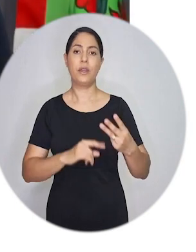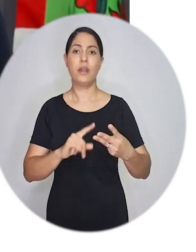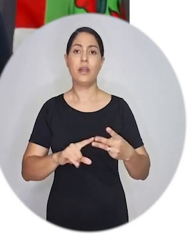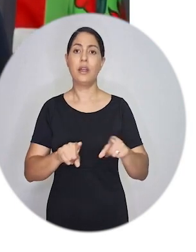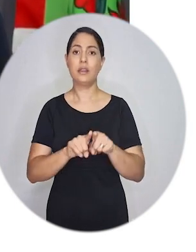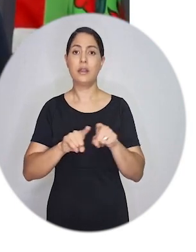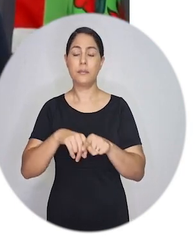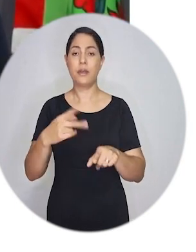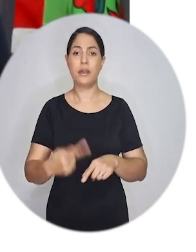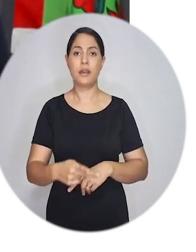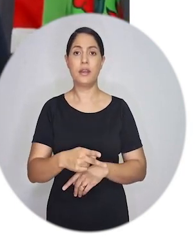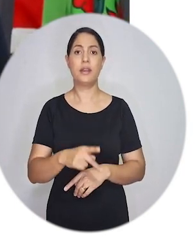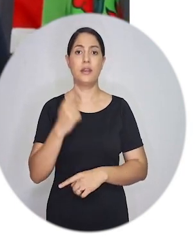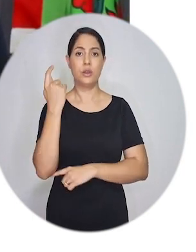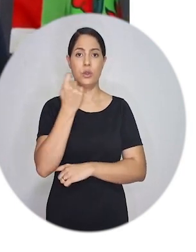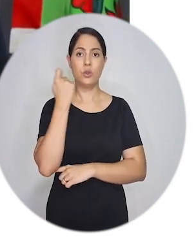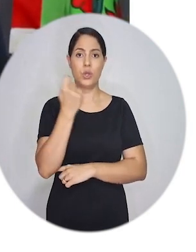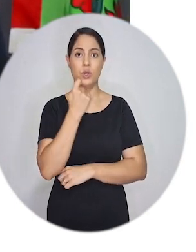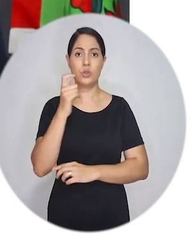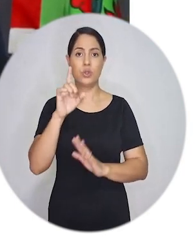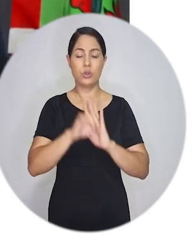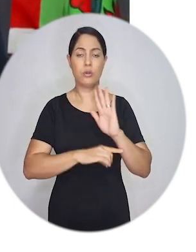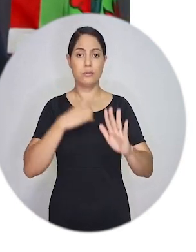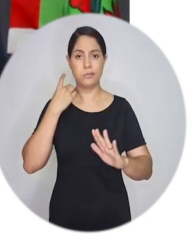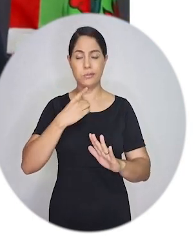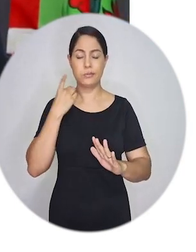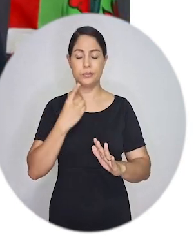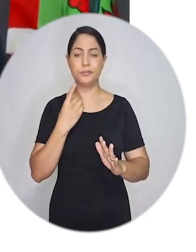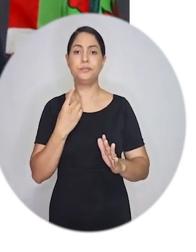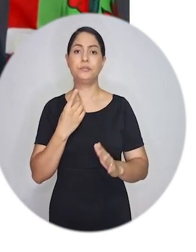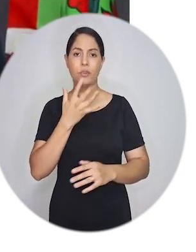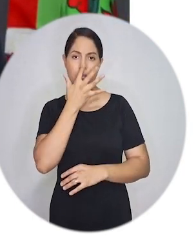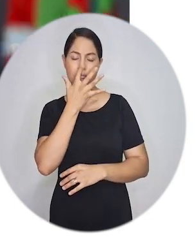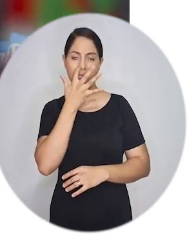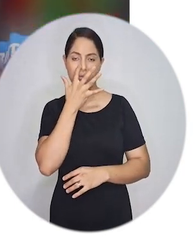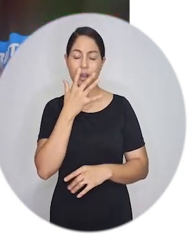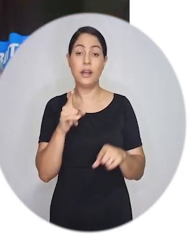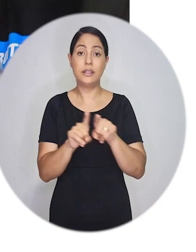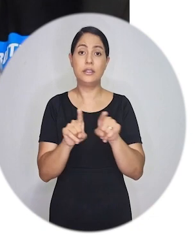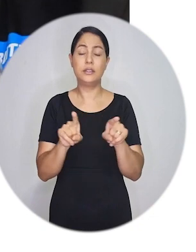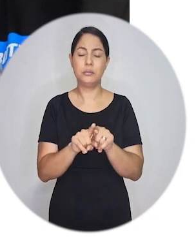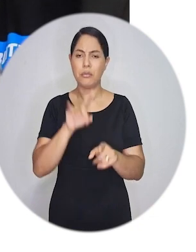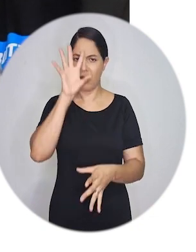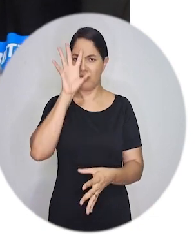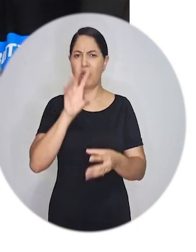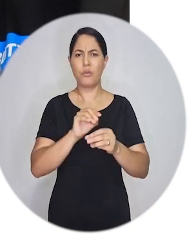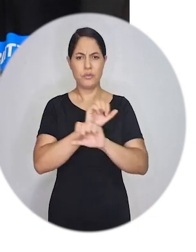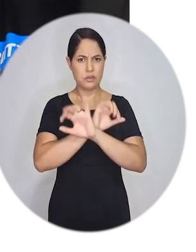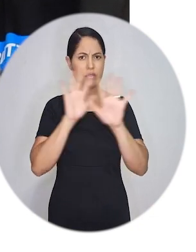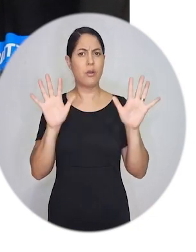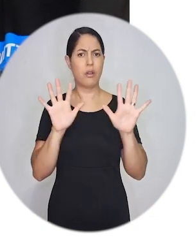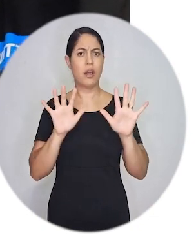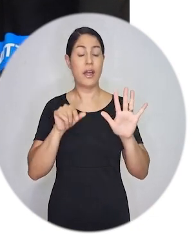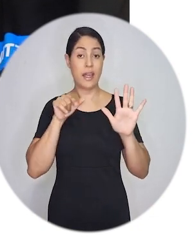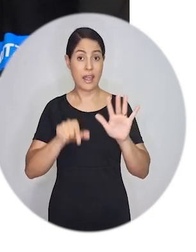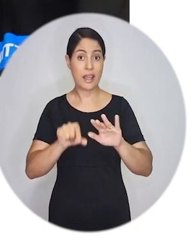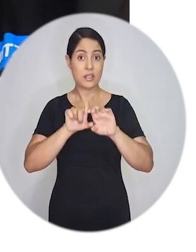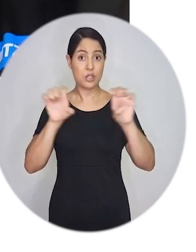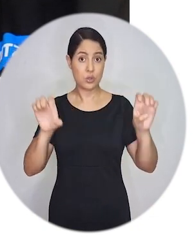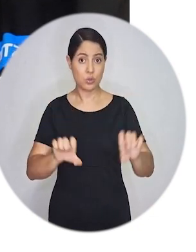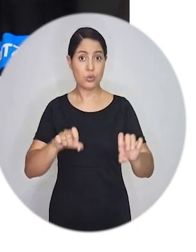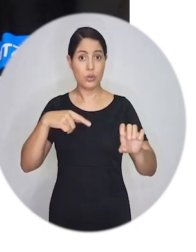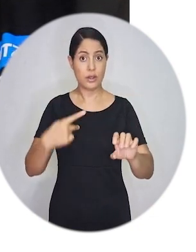nas suas dificuldades máximas aqui no Rio Grande do Sul, no exercício das prerrogativas, mas tenho a convicção de que